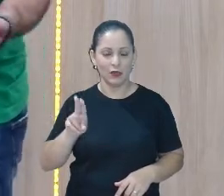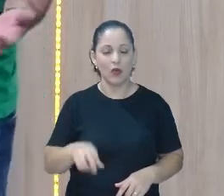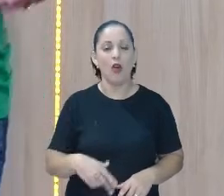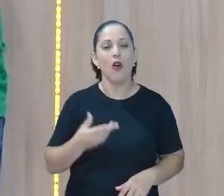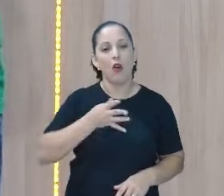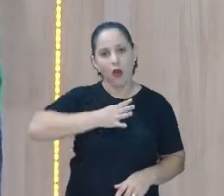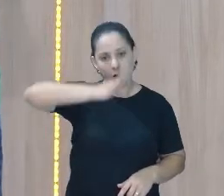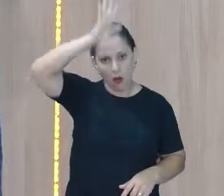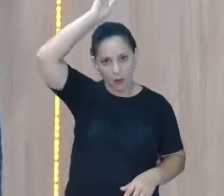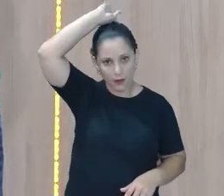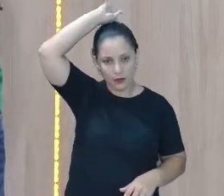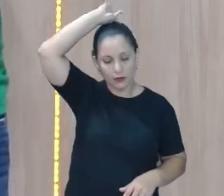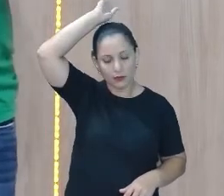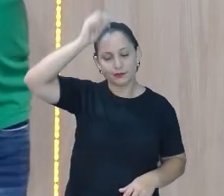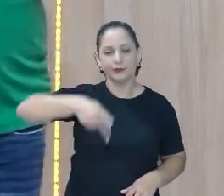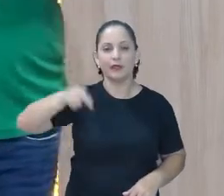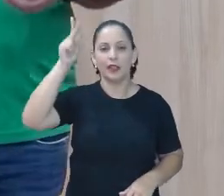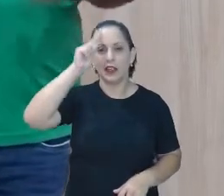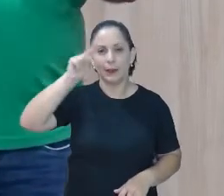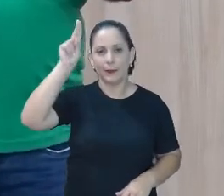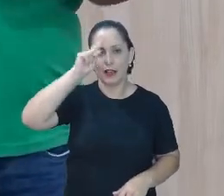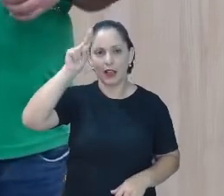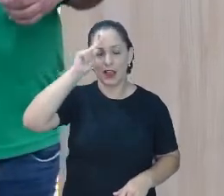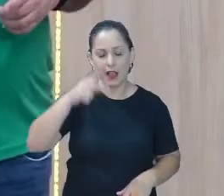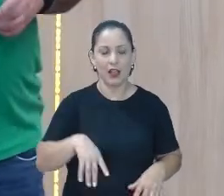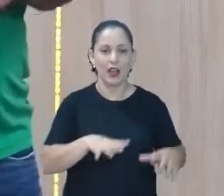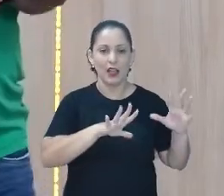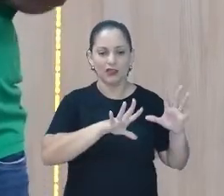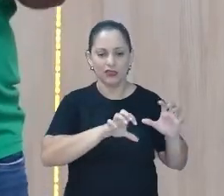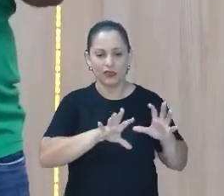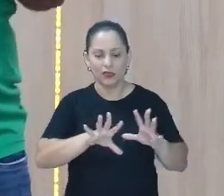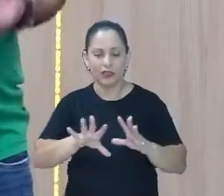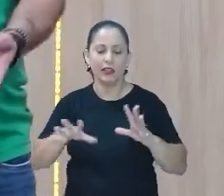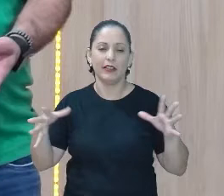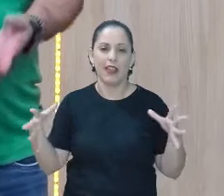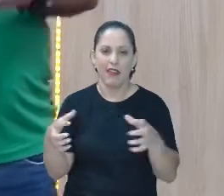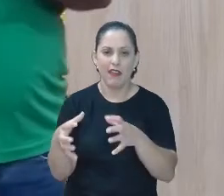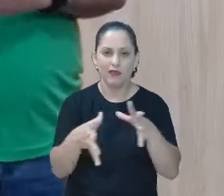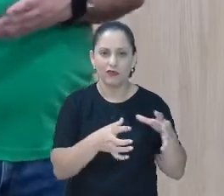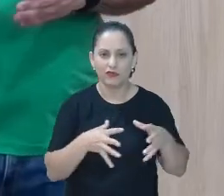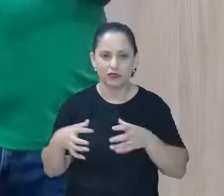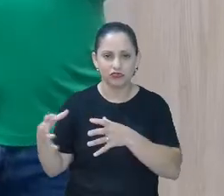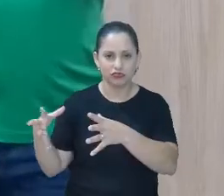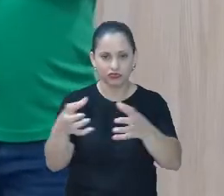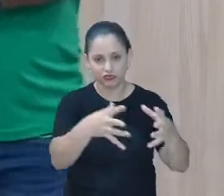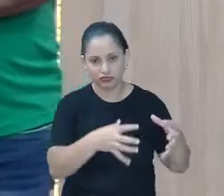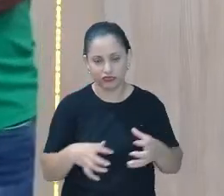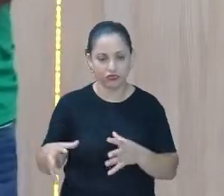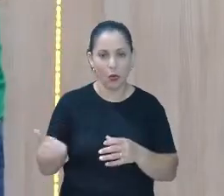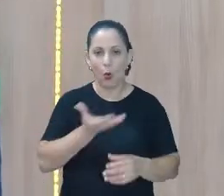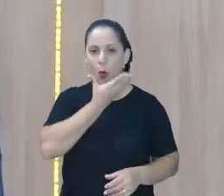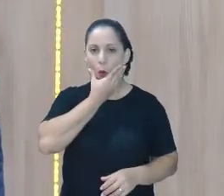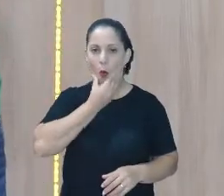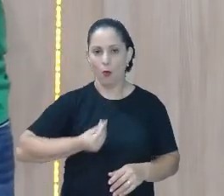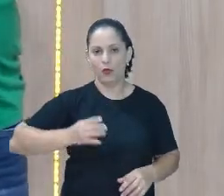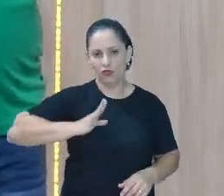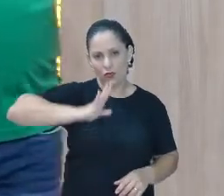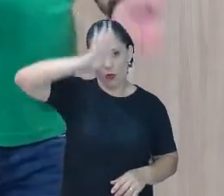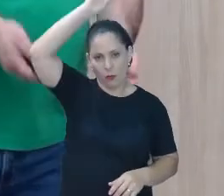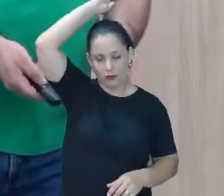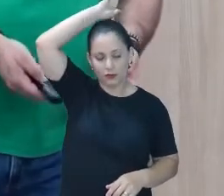lembrando as batalhas que eram realizadas por gladiadores romanos. Gladiadores